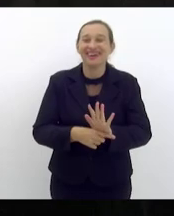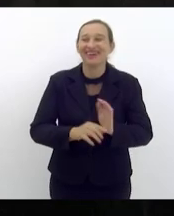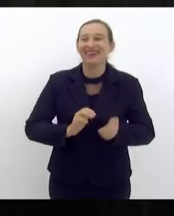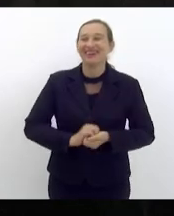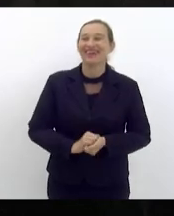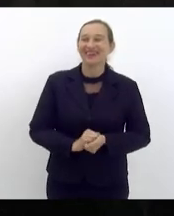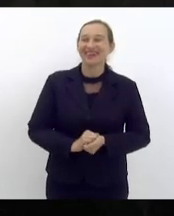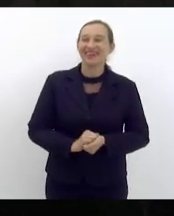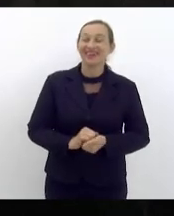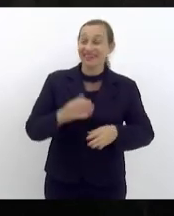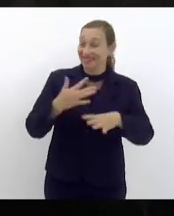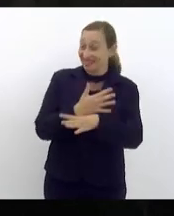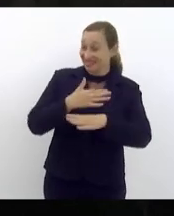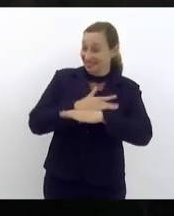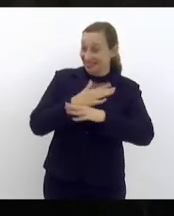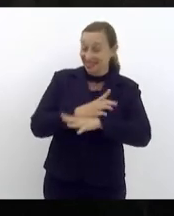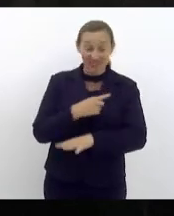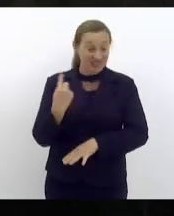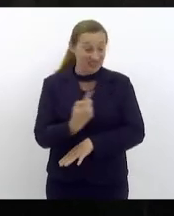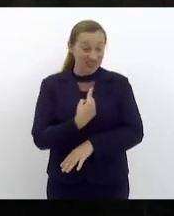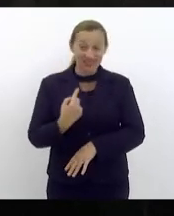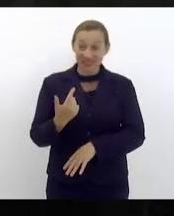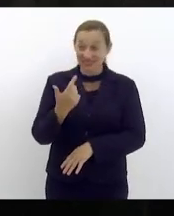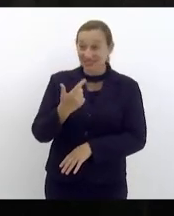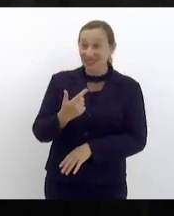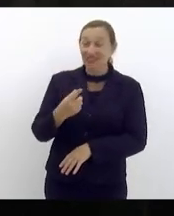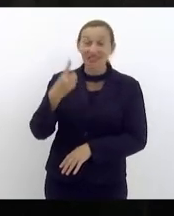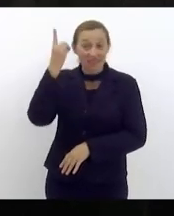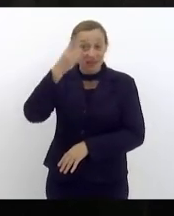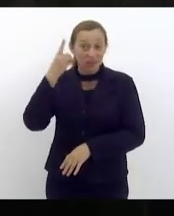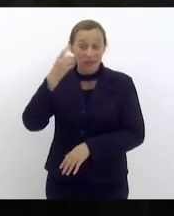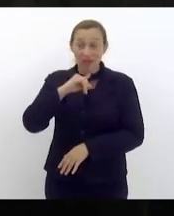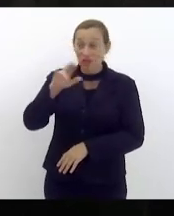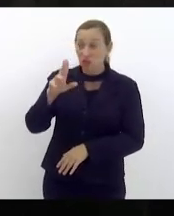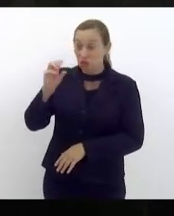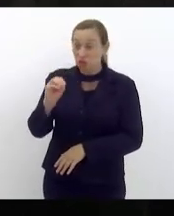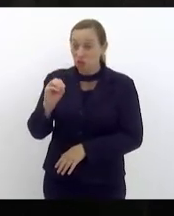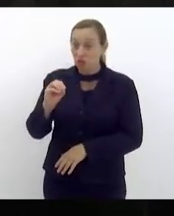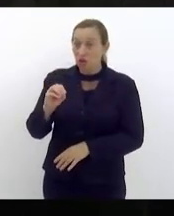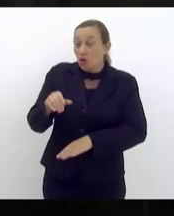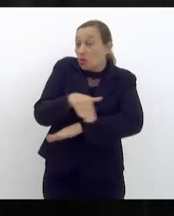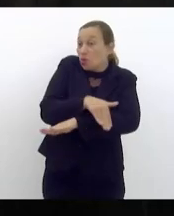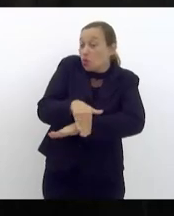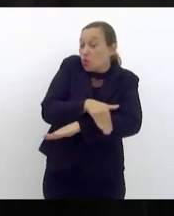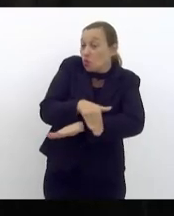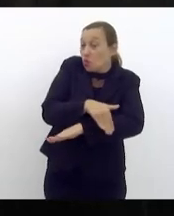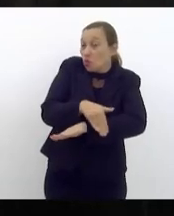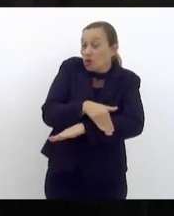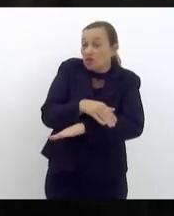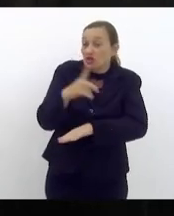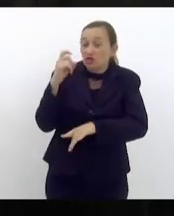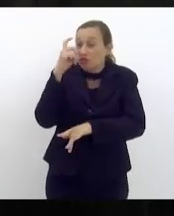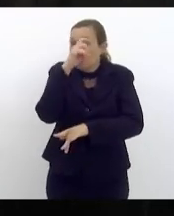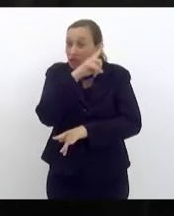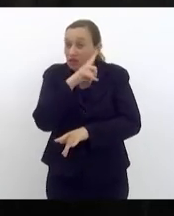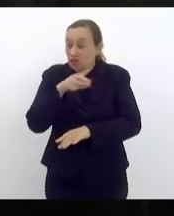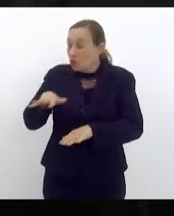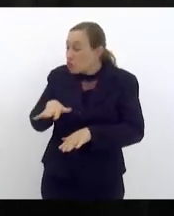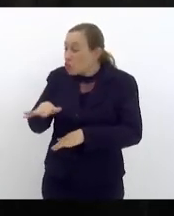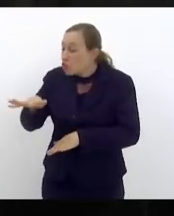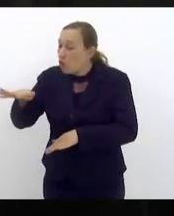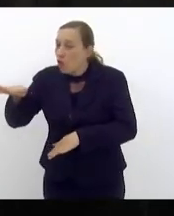em cidades como a nossa Deputado Júlio Rocha com ruas sinuosas com morros com servidões